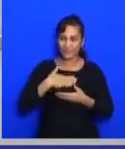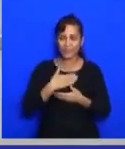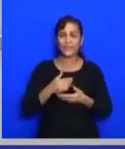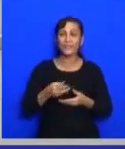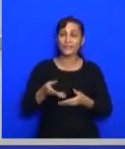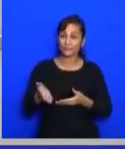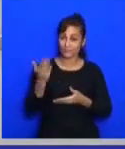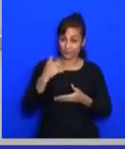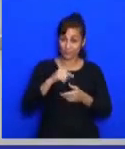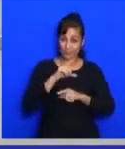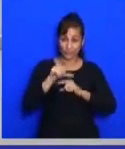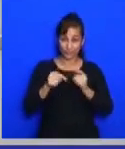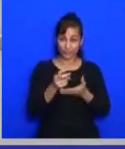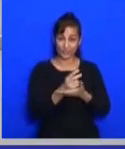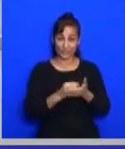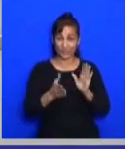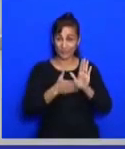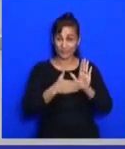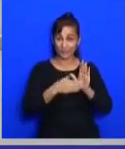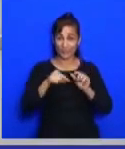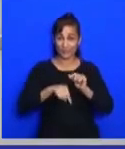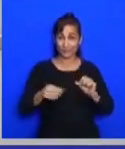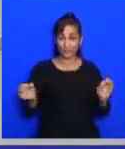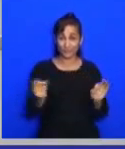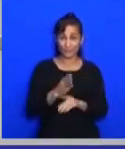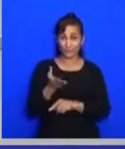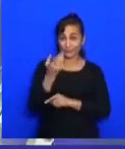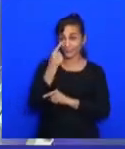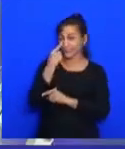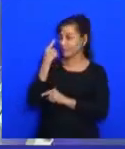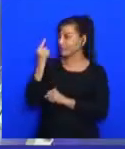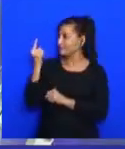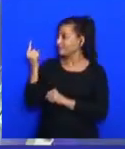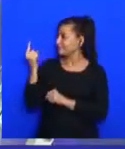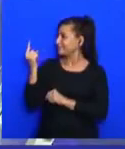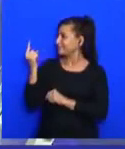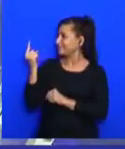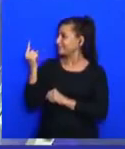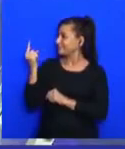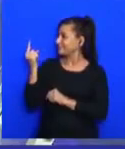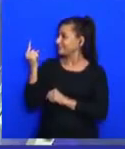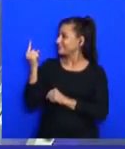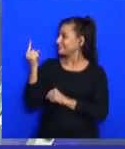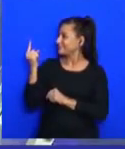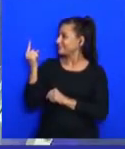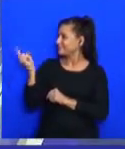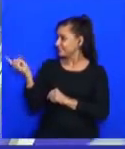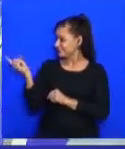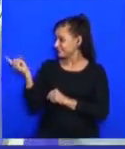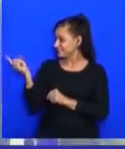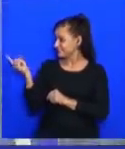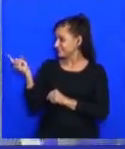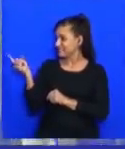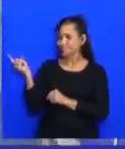Vamos ao sorteio da quina. Apostas em mãos. Aqui tudo pronto. Bolas posicionadas. Valendo.